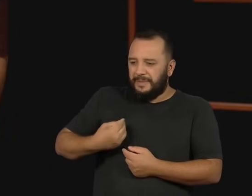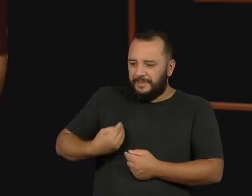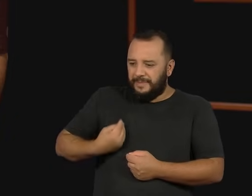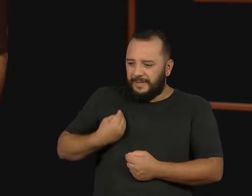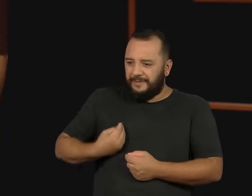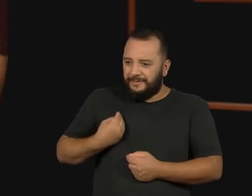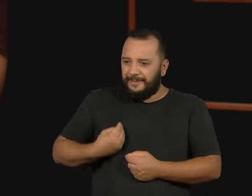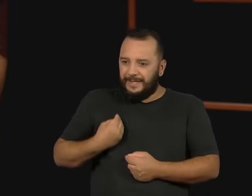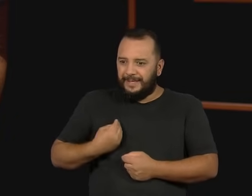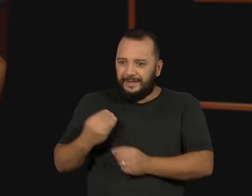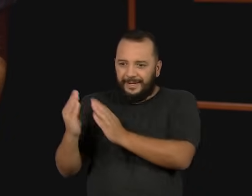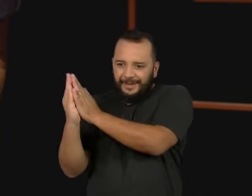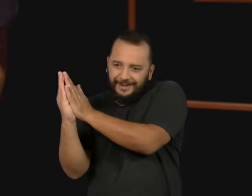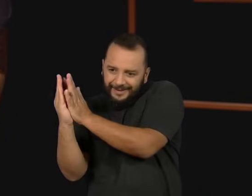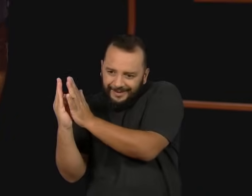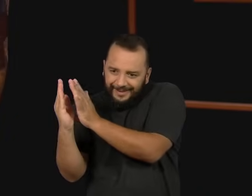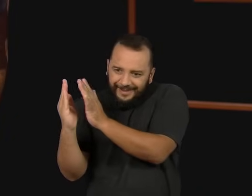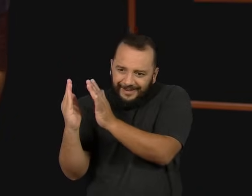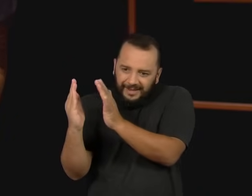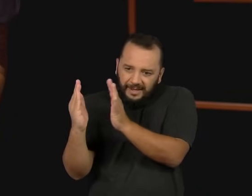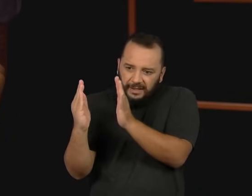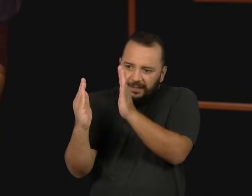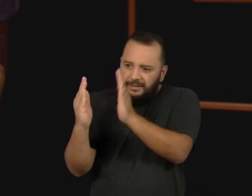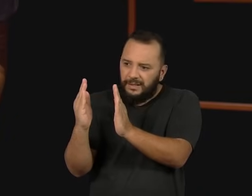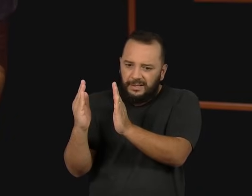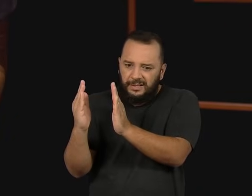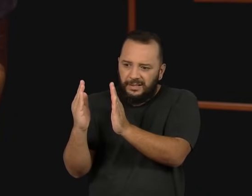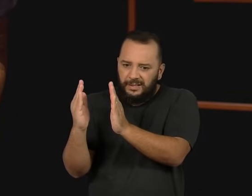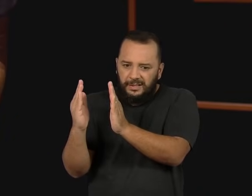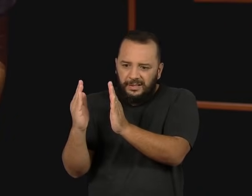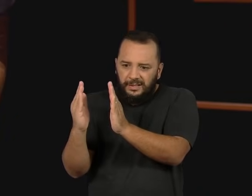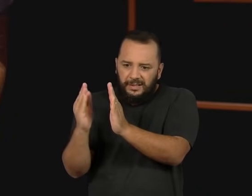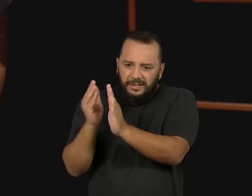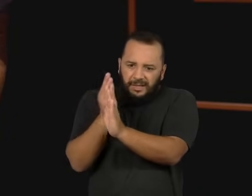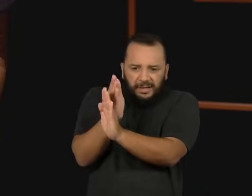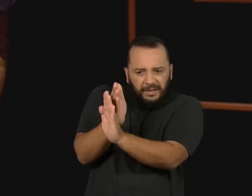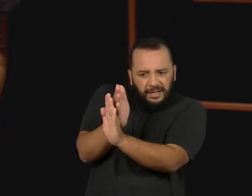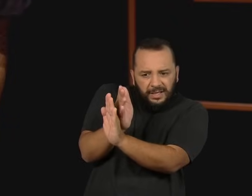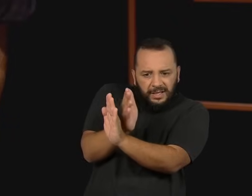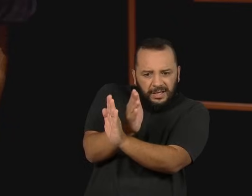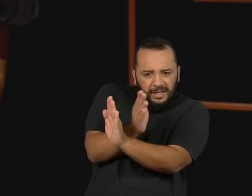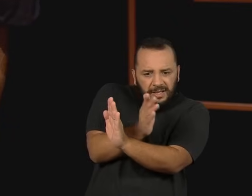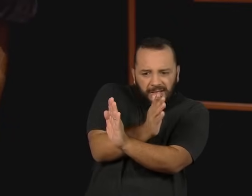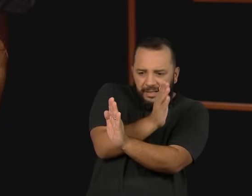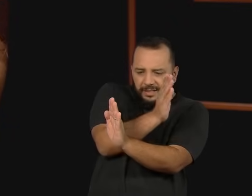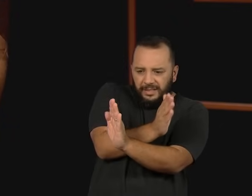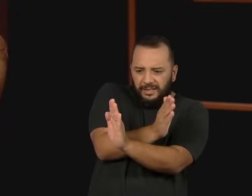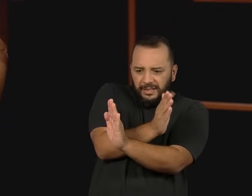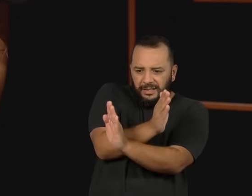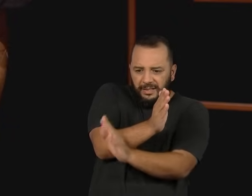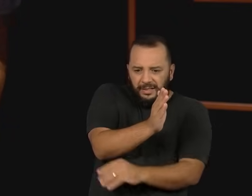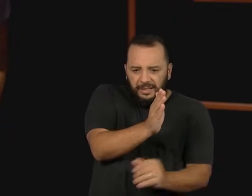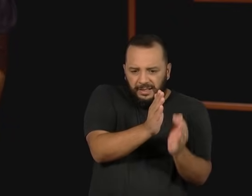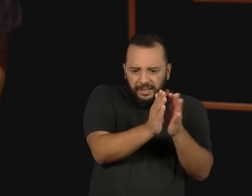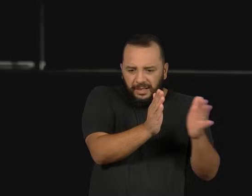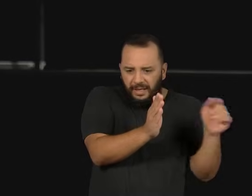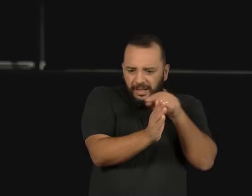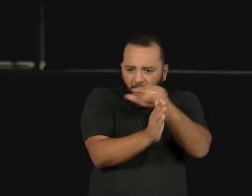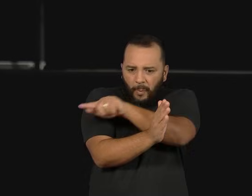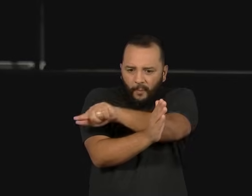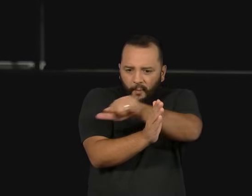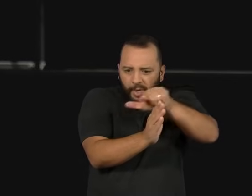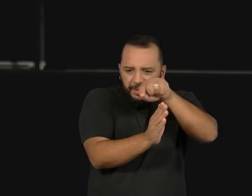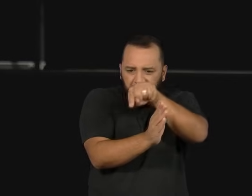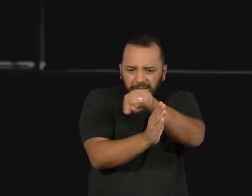minha memória, que parece que eu nem tocava piano, eu que estudava, né, tanto antes, eu não